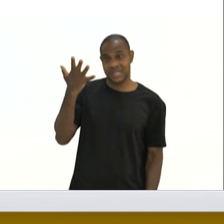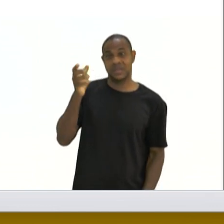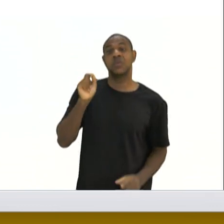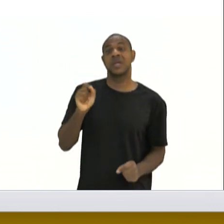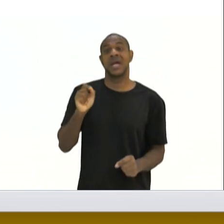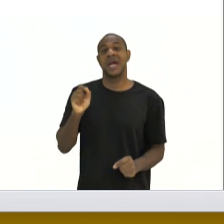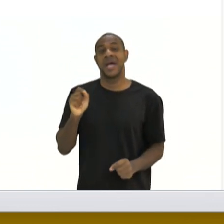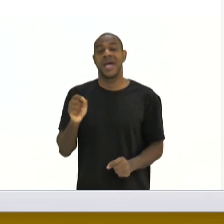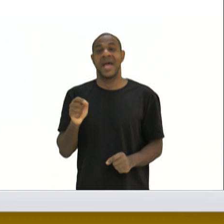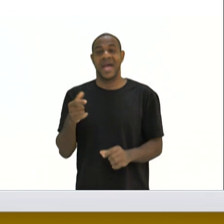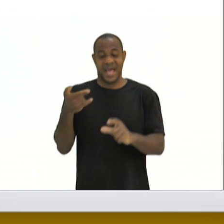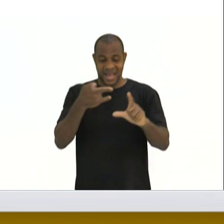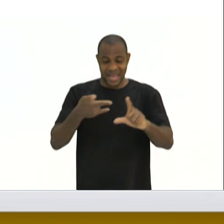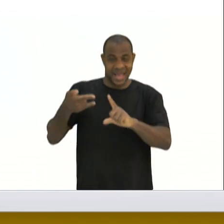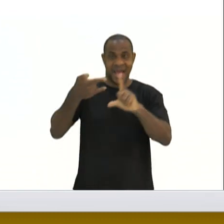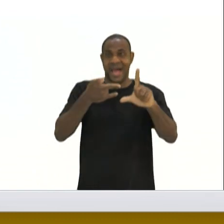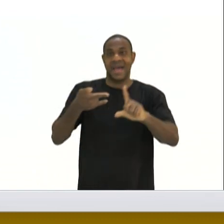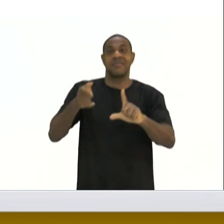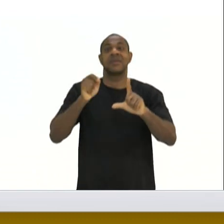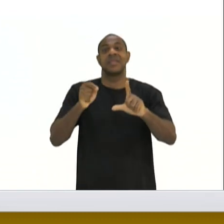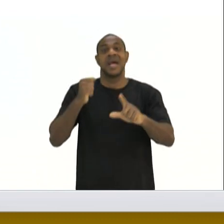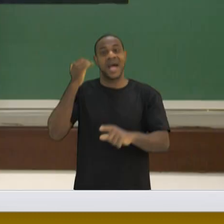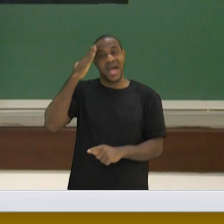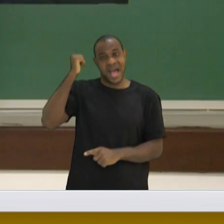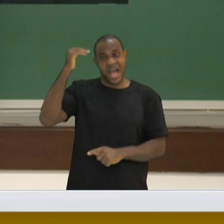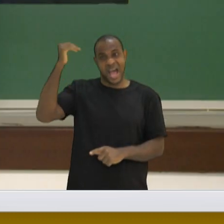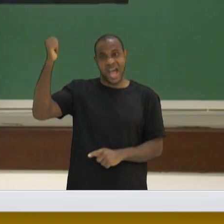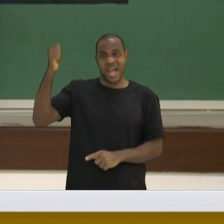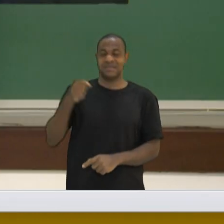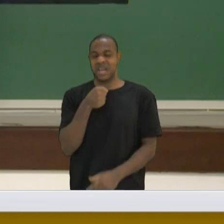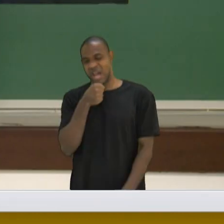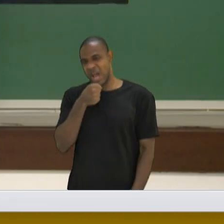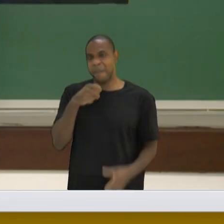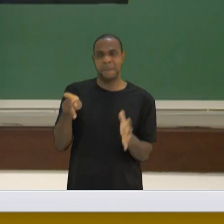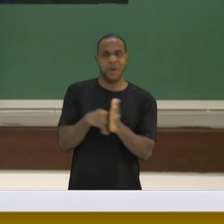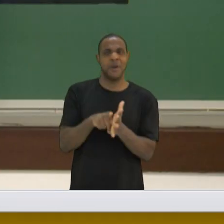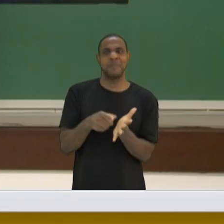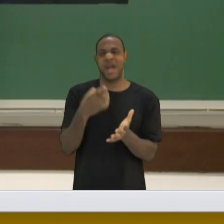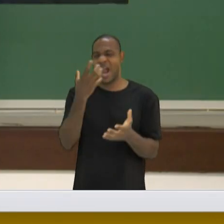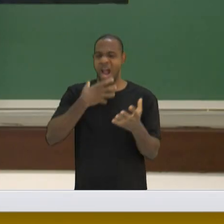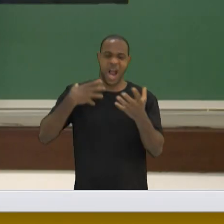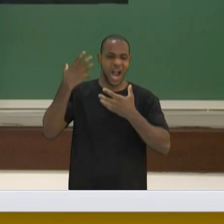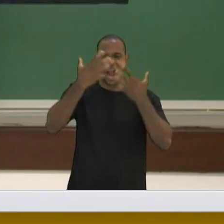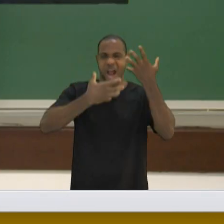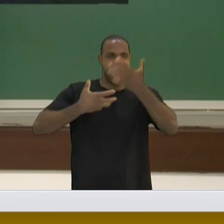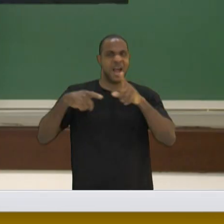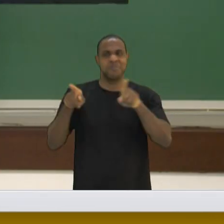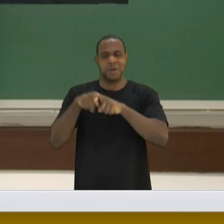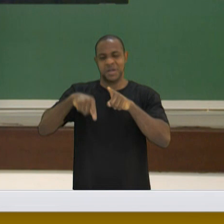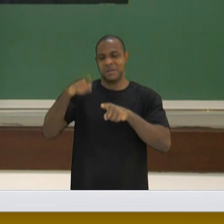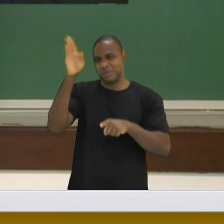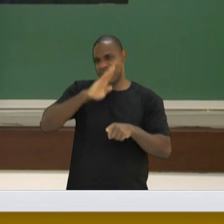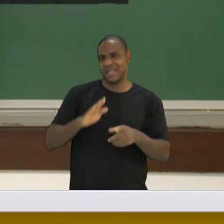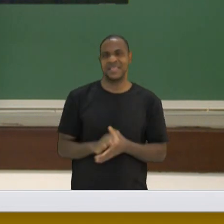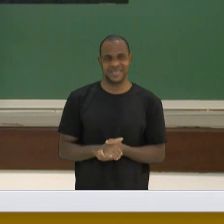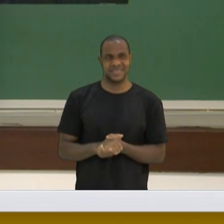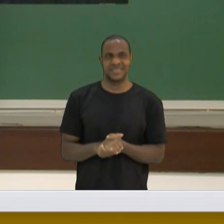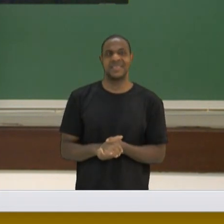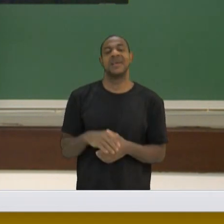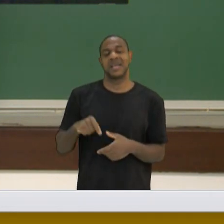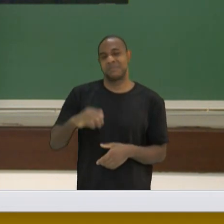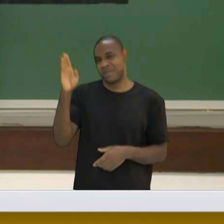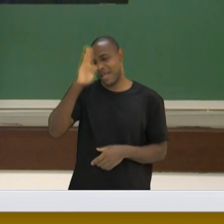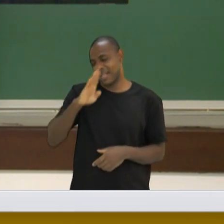quando as lives estão sendo feitas por artistas brasileiros ou seja Brasil não é um país